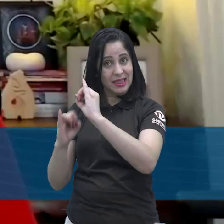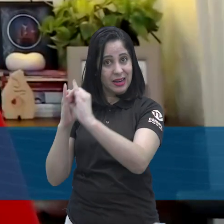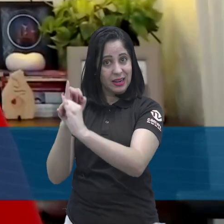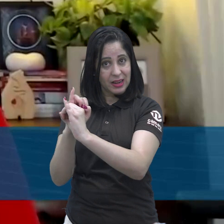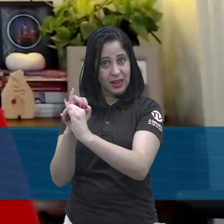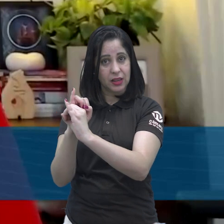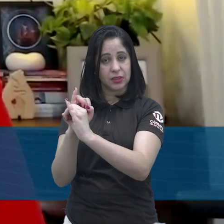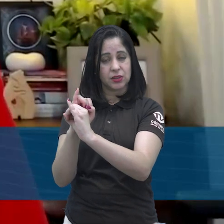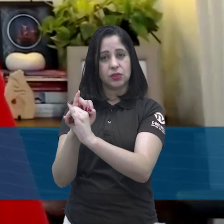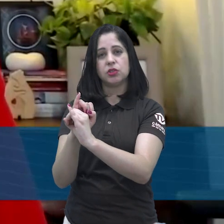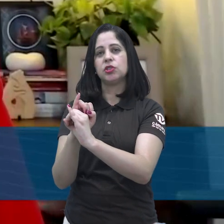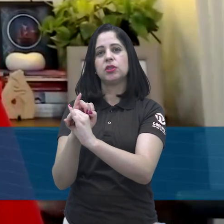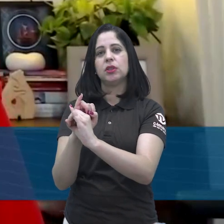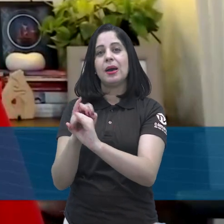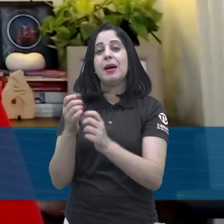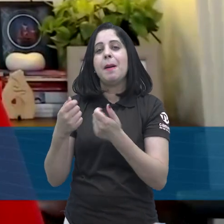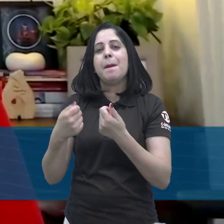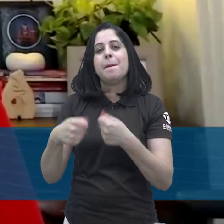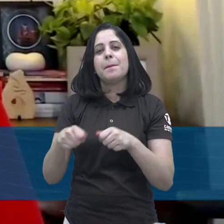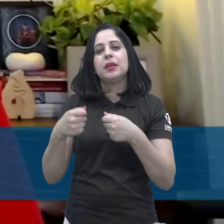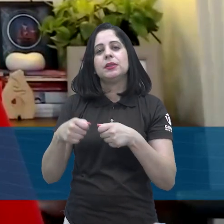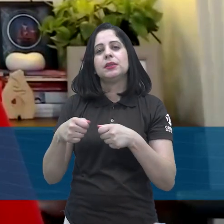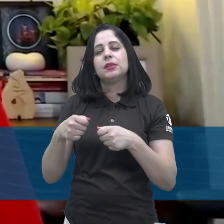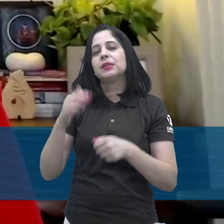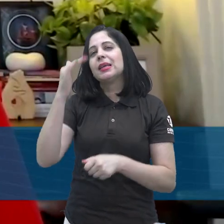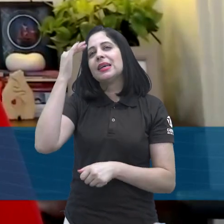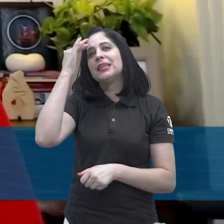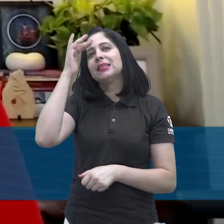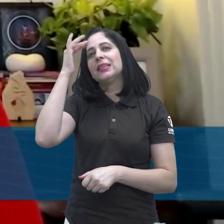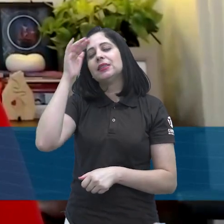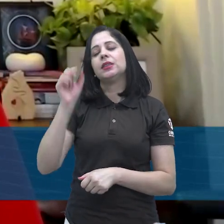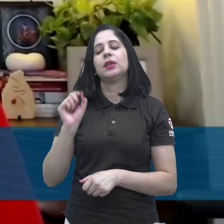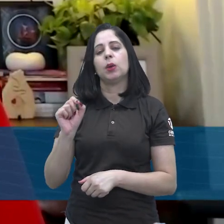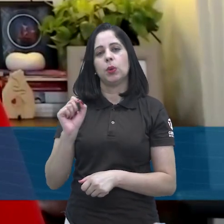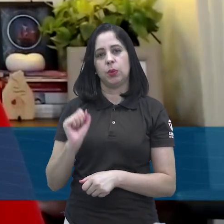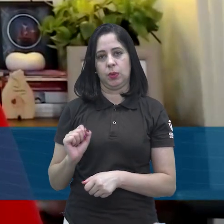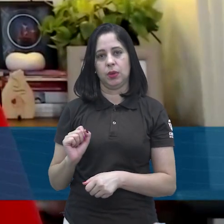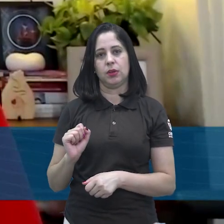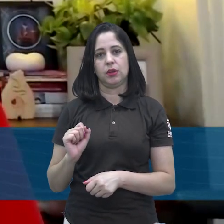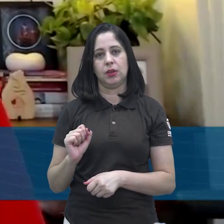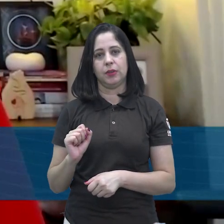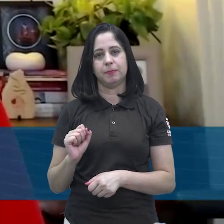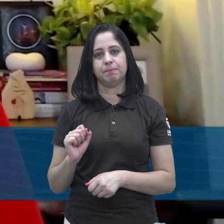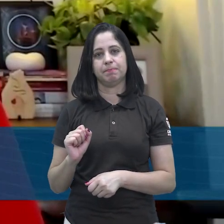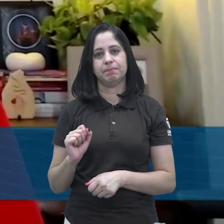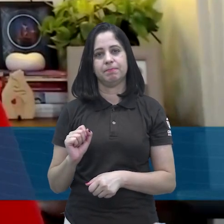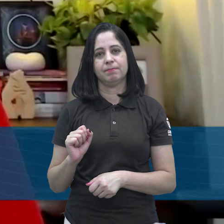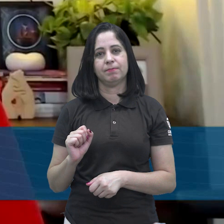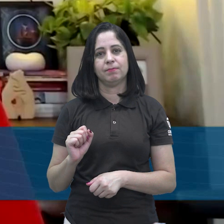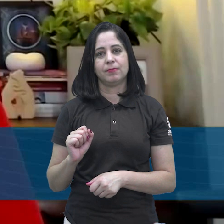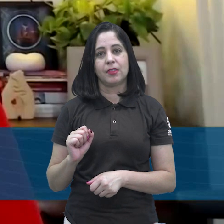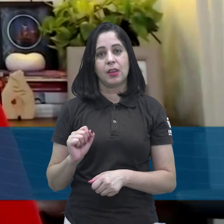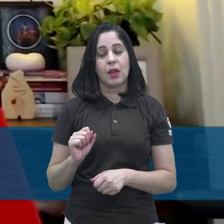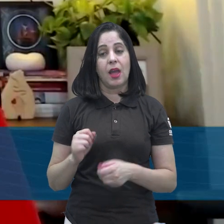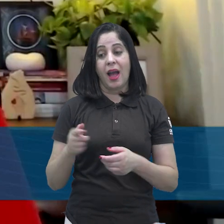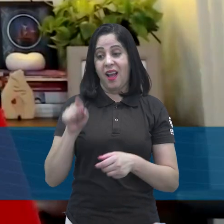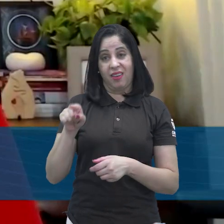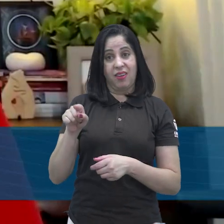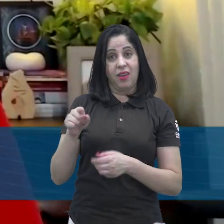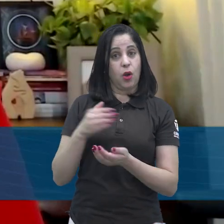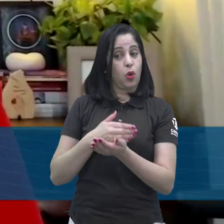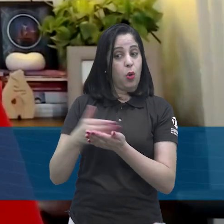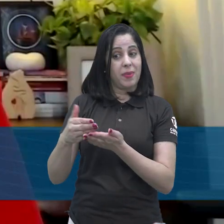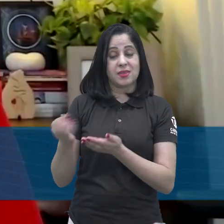online, você precisa entender, alinhar as expectativas de que você está construindo